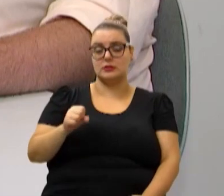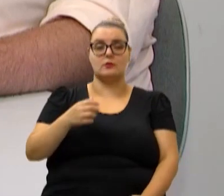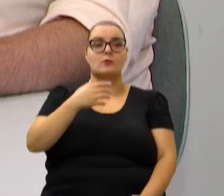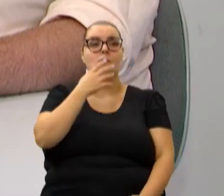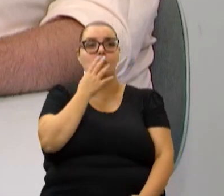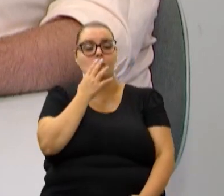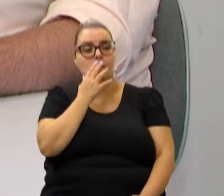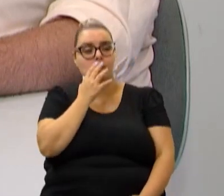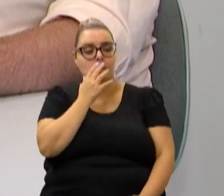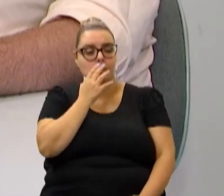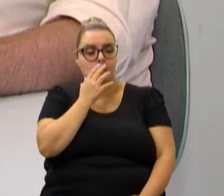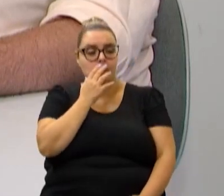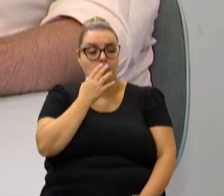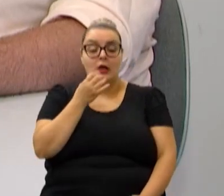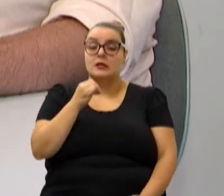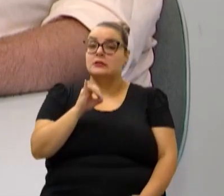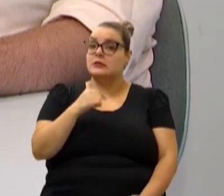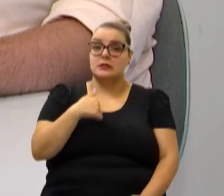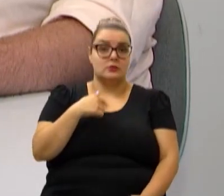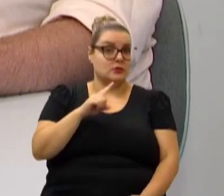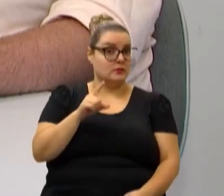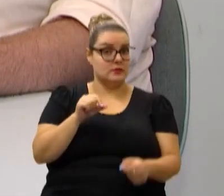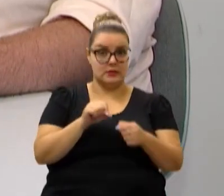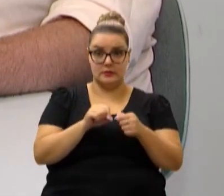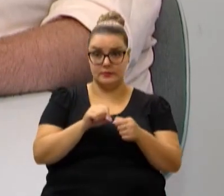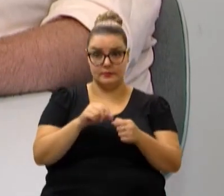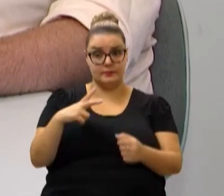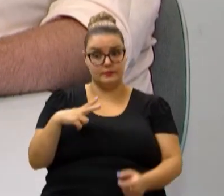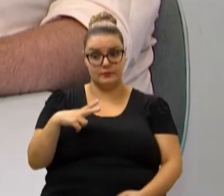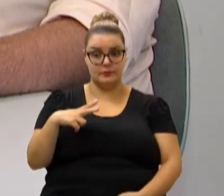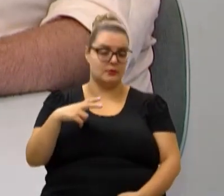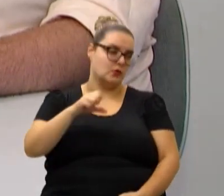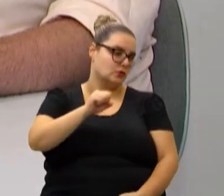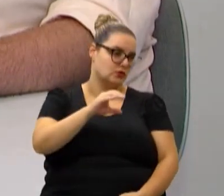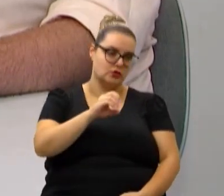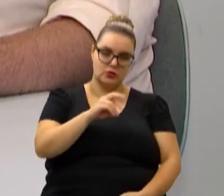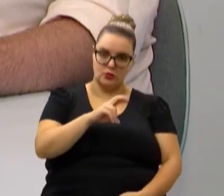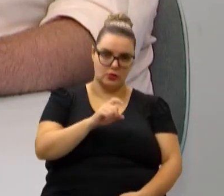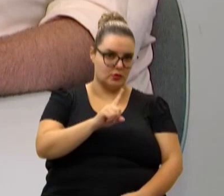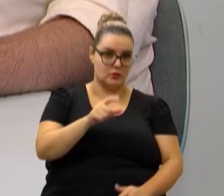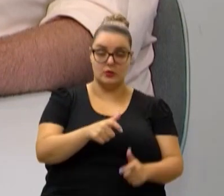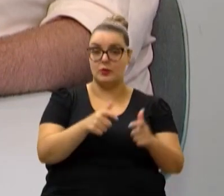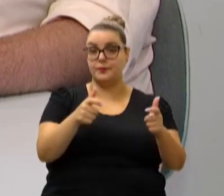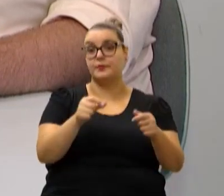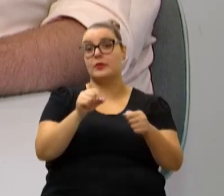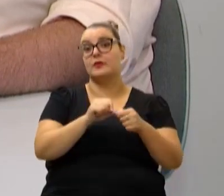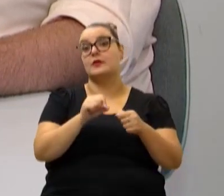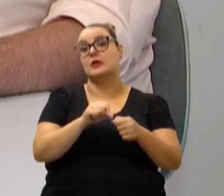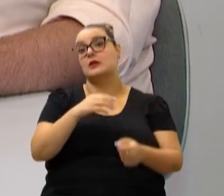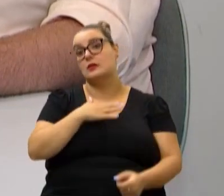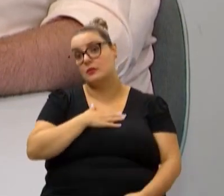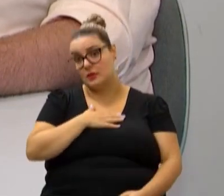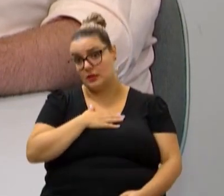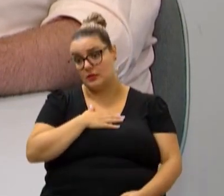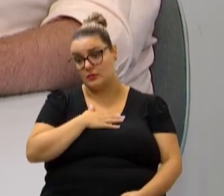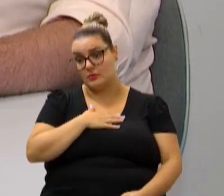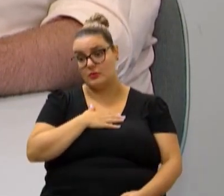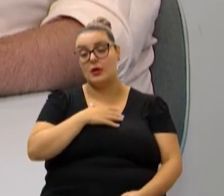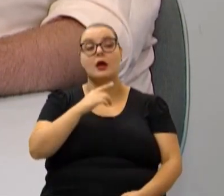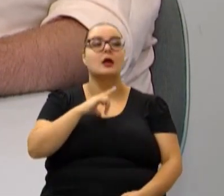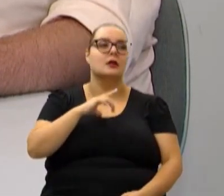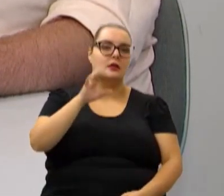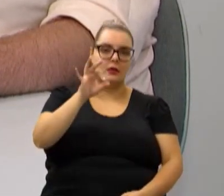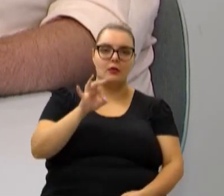Agora, se eu não fizer a minha parte, com certeza o meu score não vai aumentar. Fazendo a minha